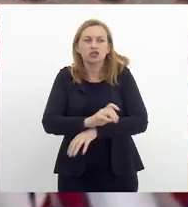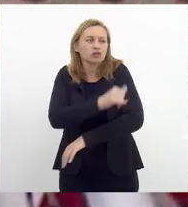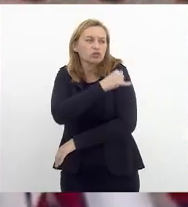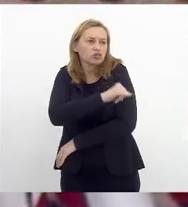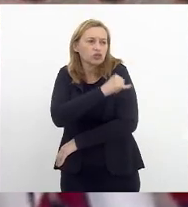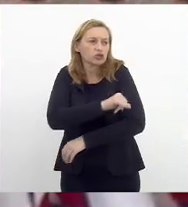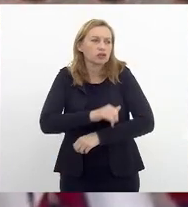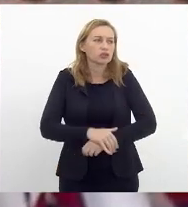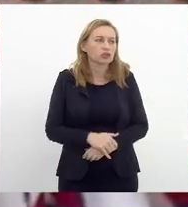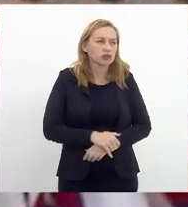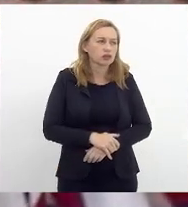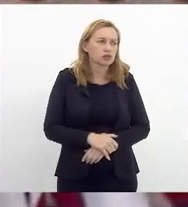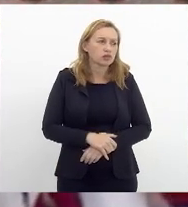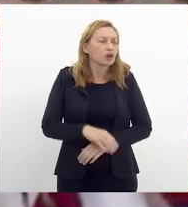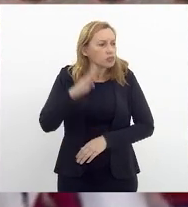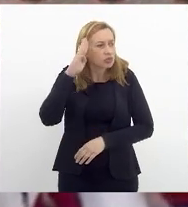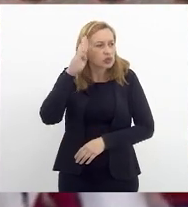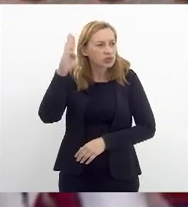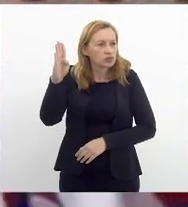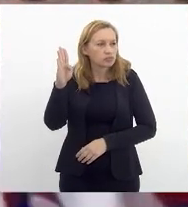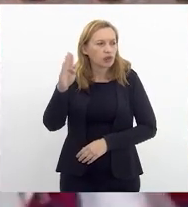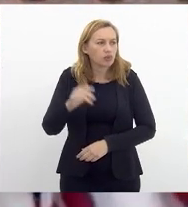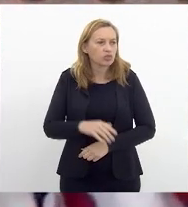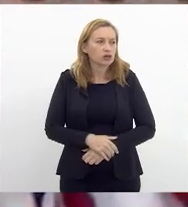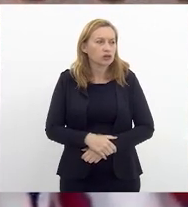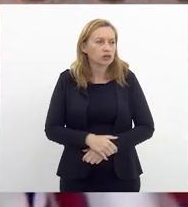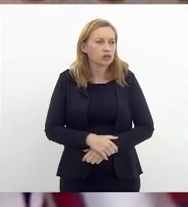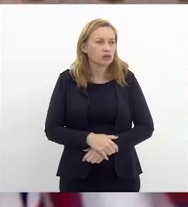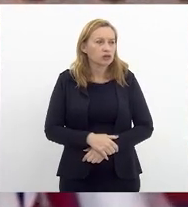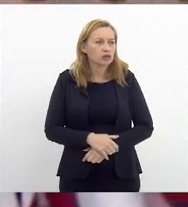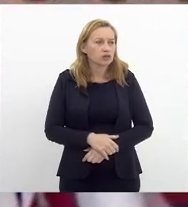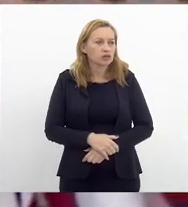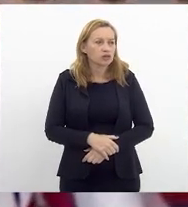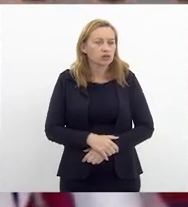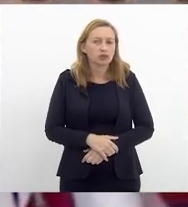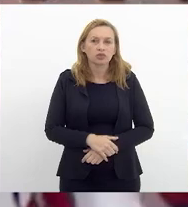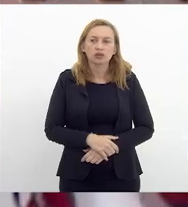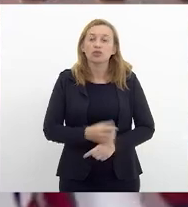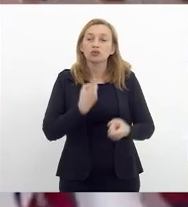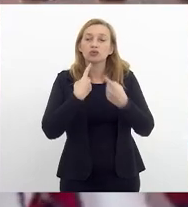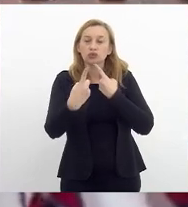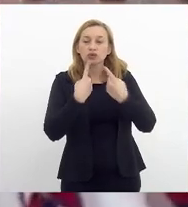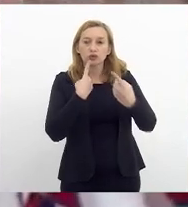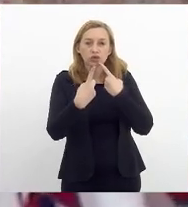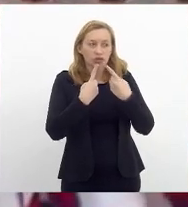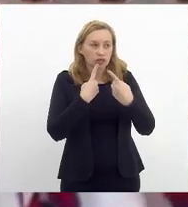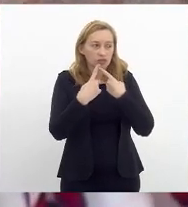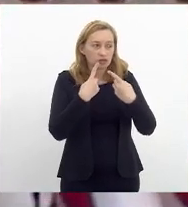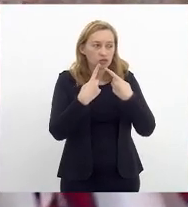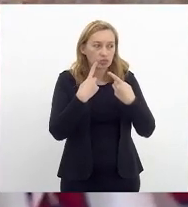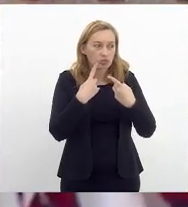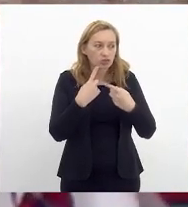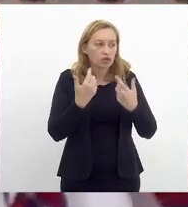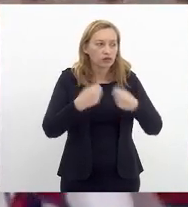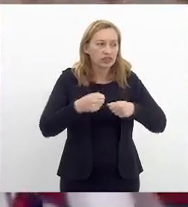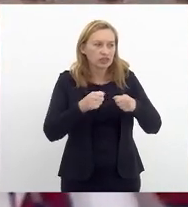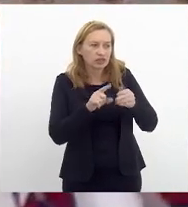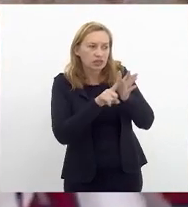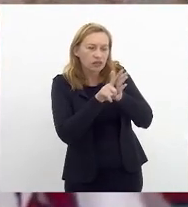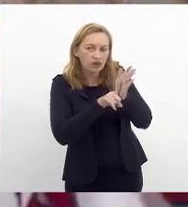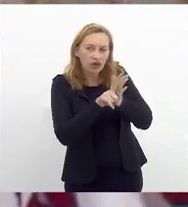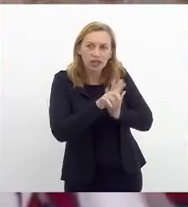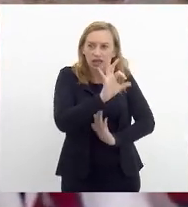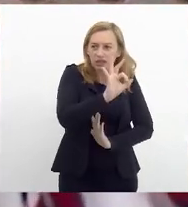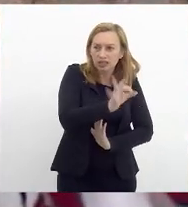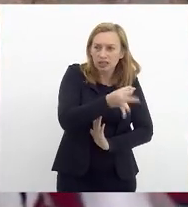Janeiro, é fundamental que se faça a realização do ciclo de debate, que deve avaliar, de